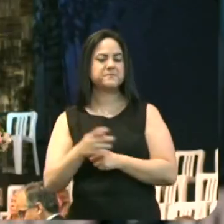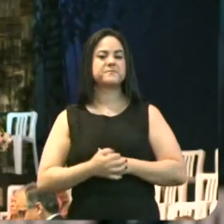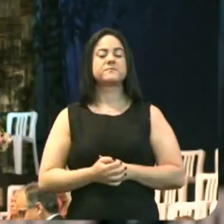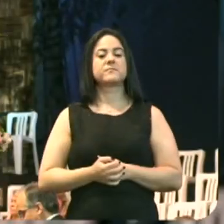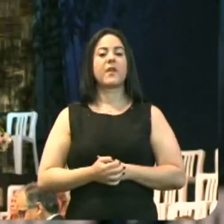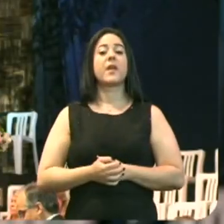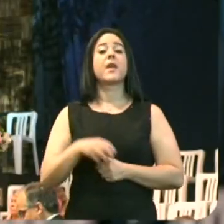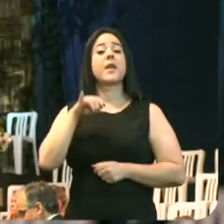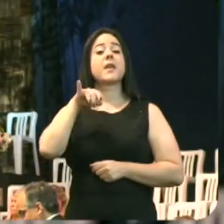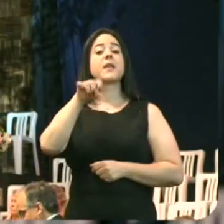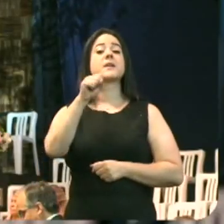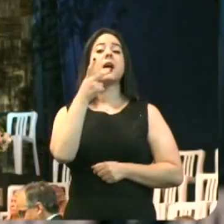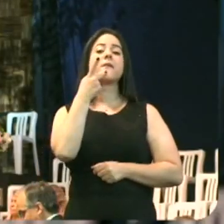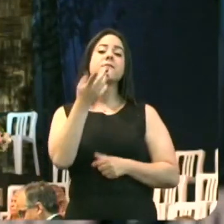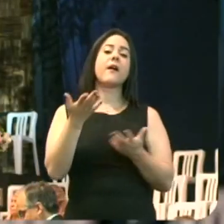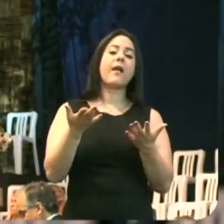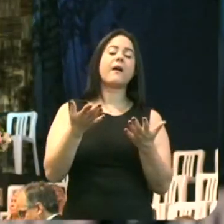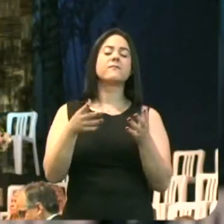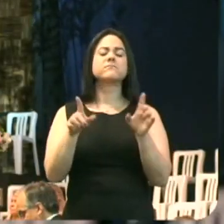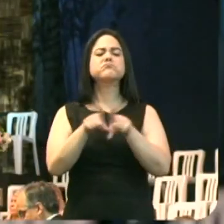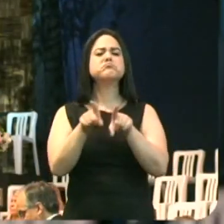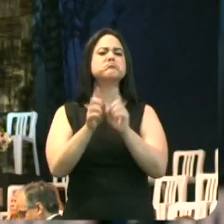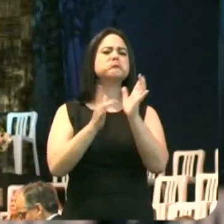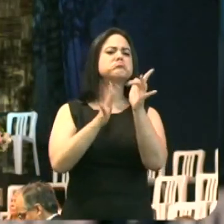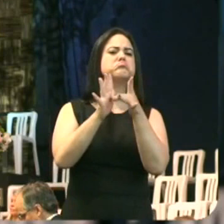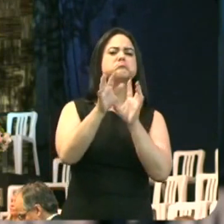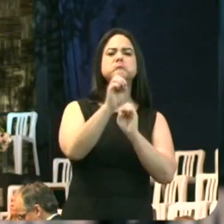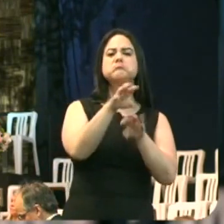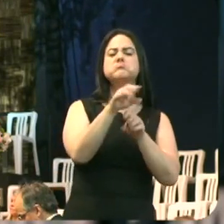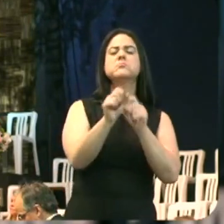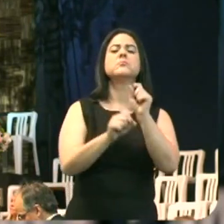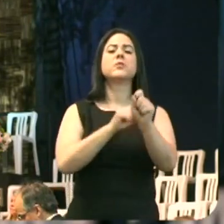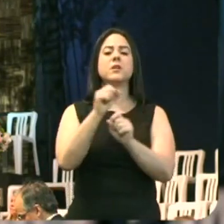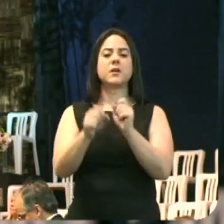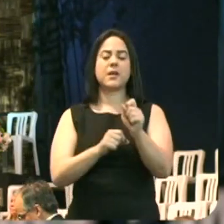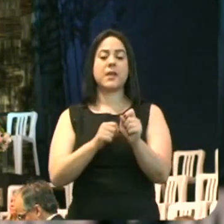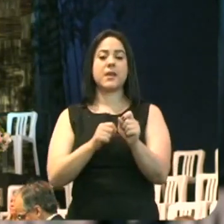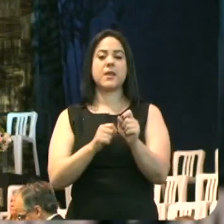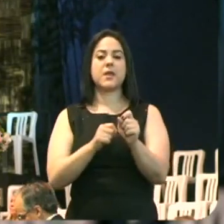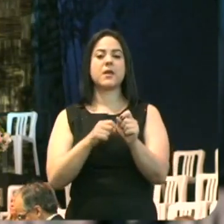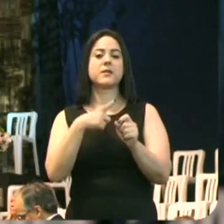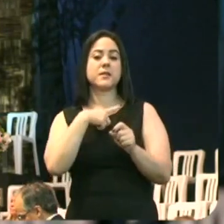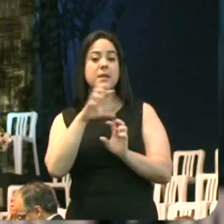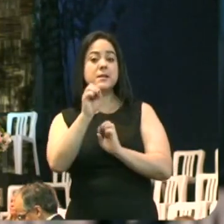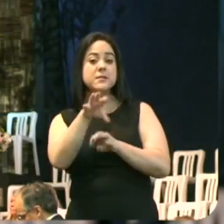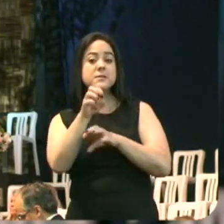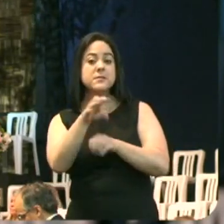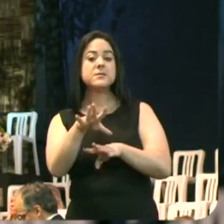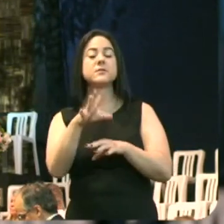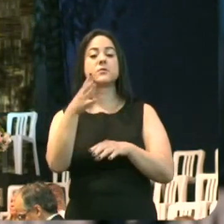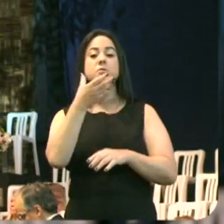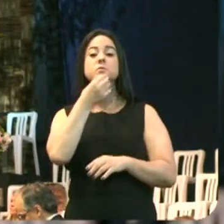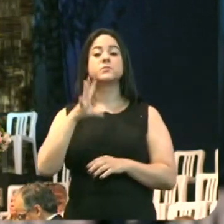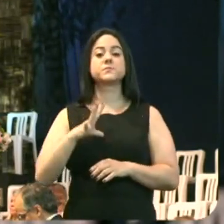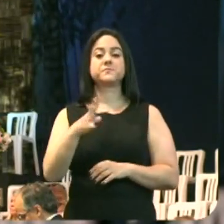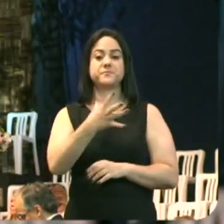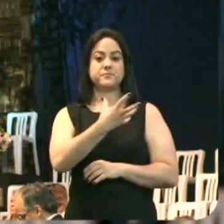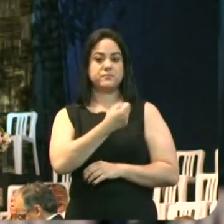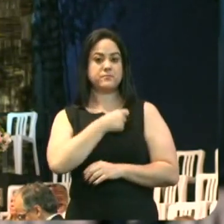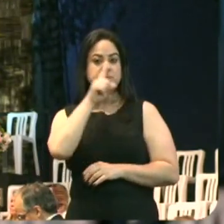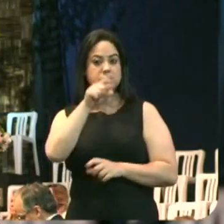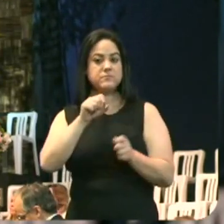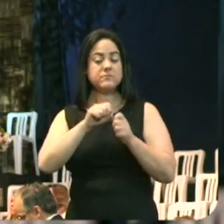que Isaías e Jesus queriam nos ensinar é que uma das missões do nosso Salvador é